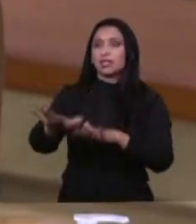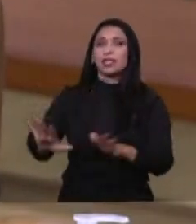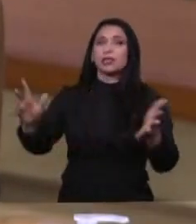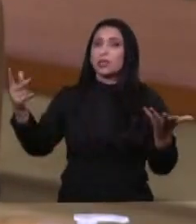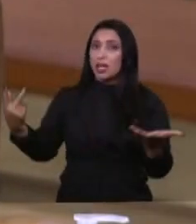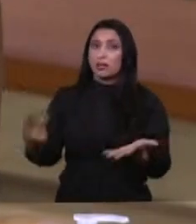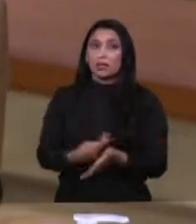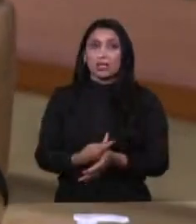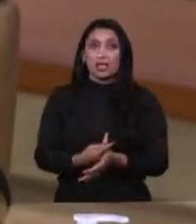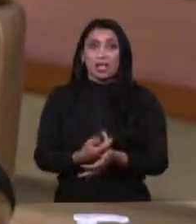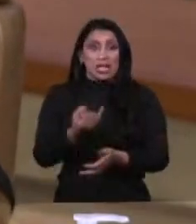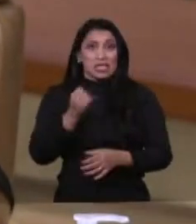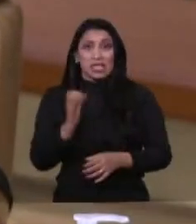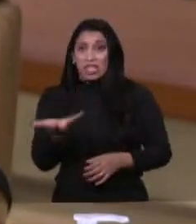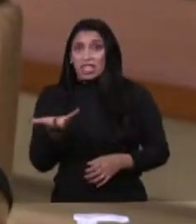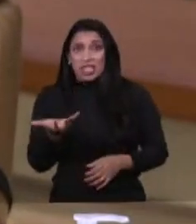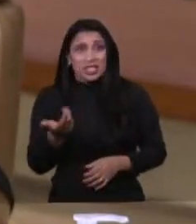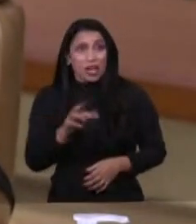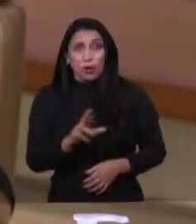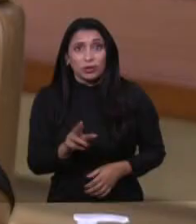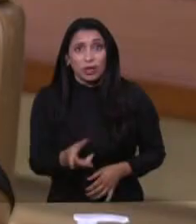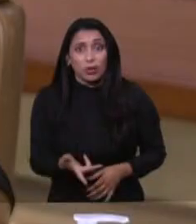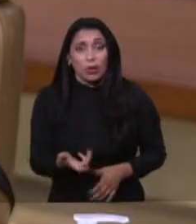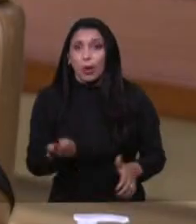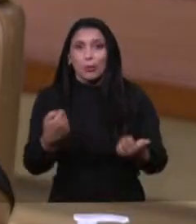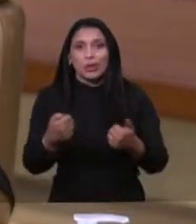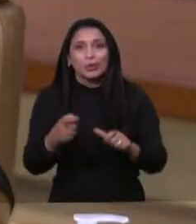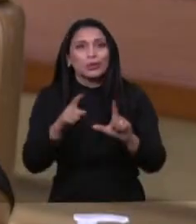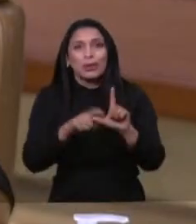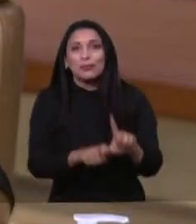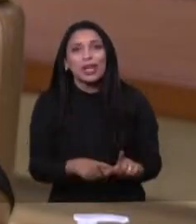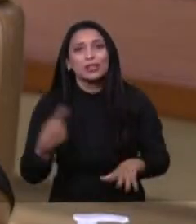não, porque isso não vai depender de nós.